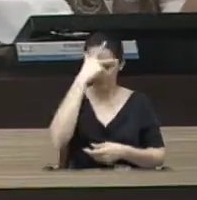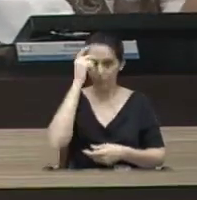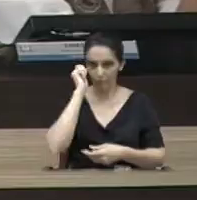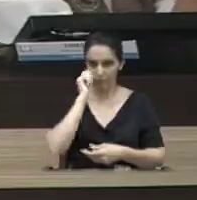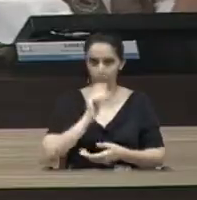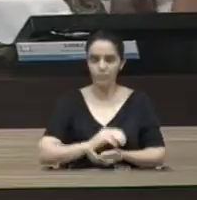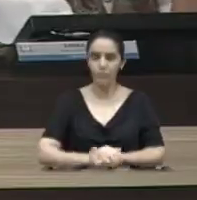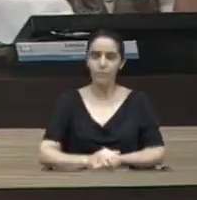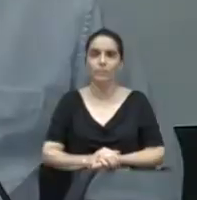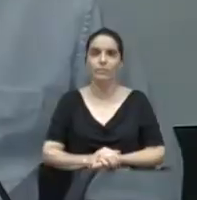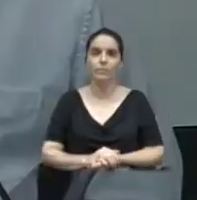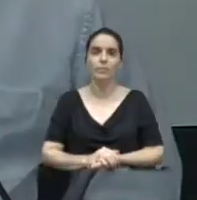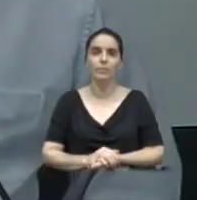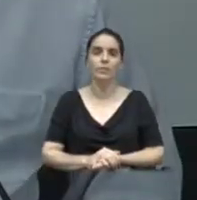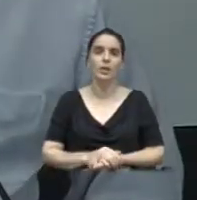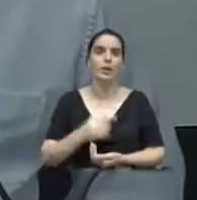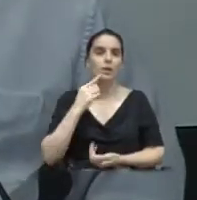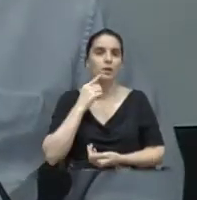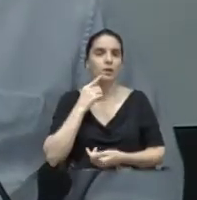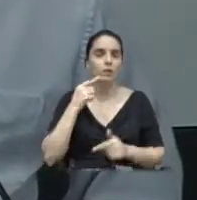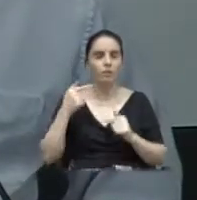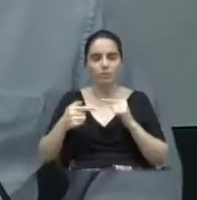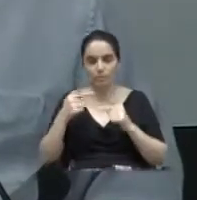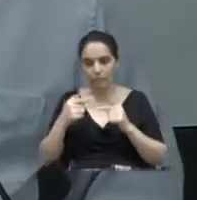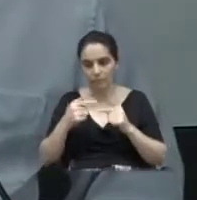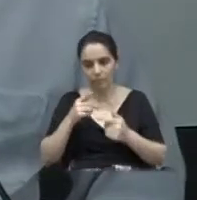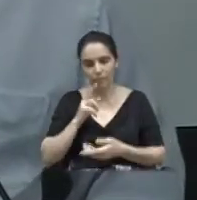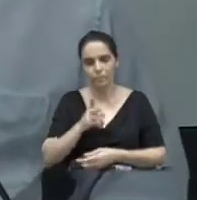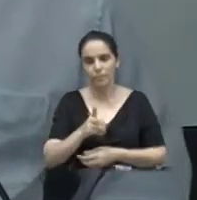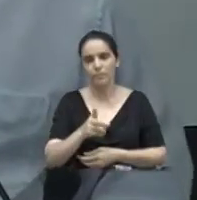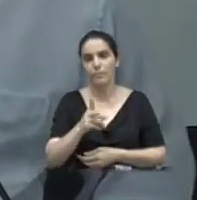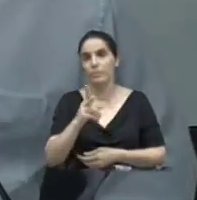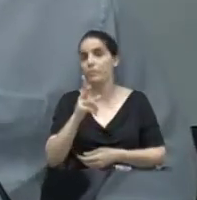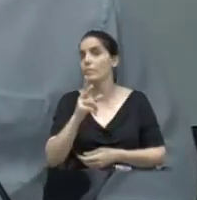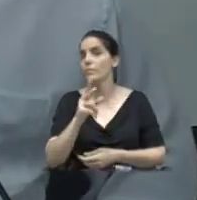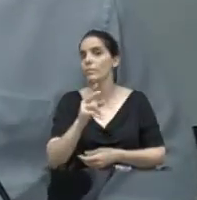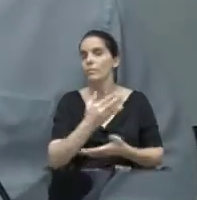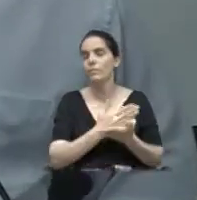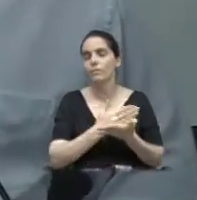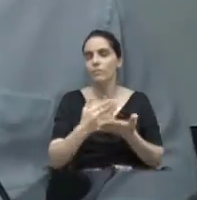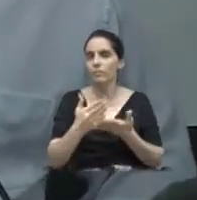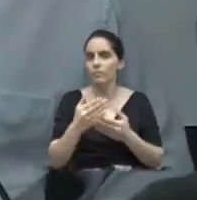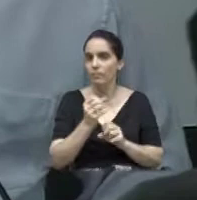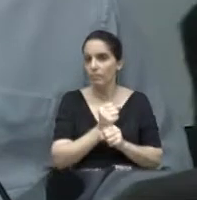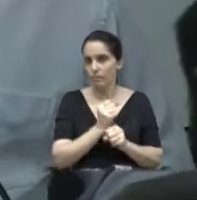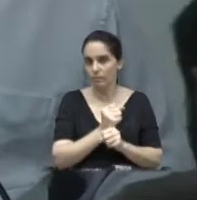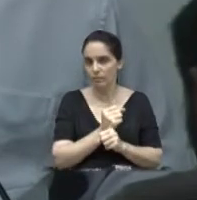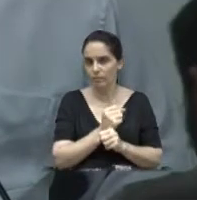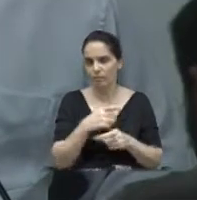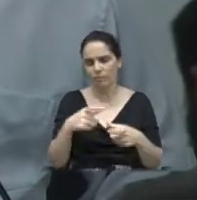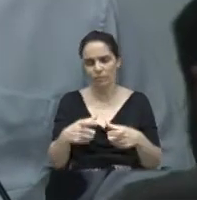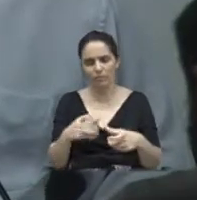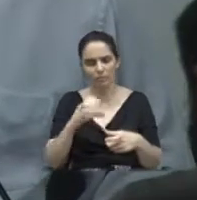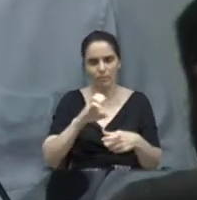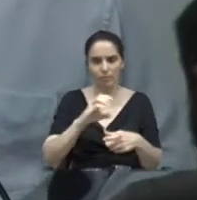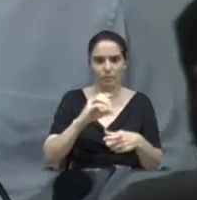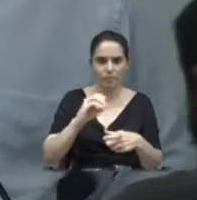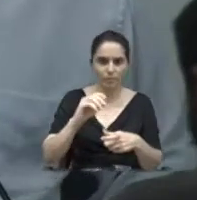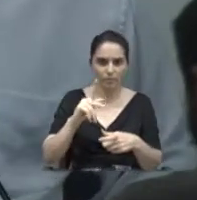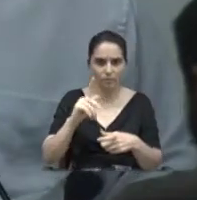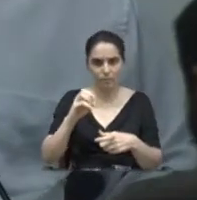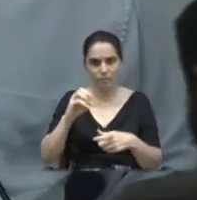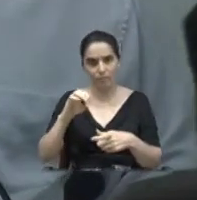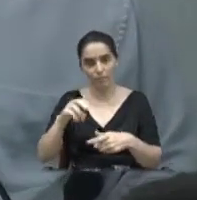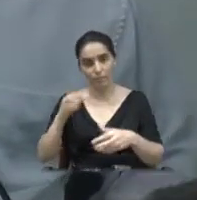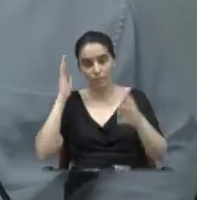que essa discussão sempre esteve, desde o começo do ano aqui, sobre os ecopontos, sobre o